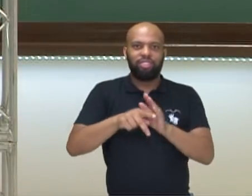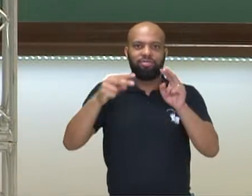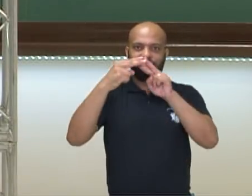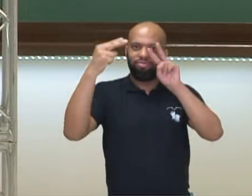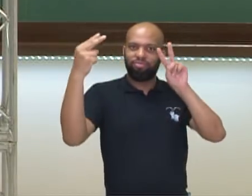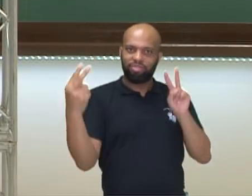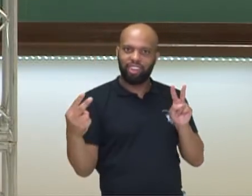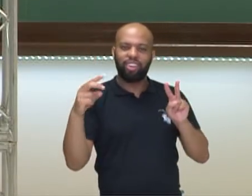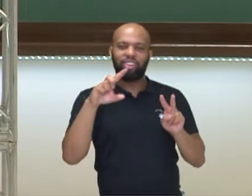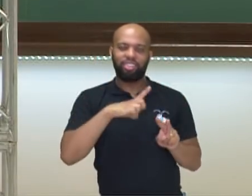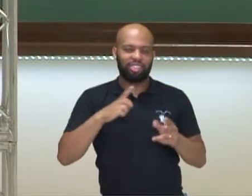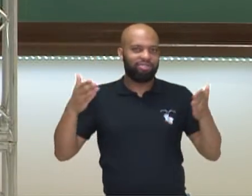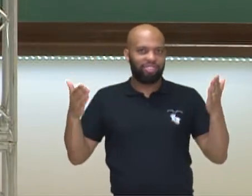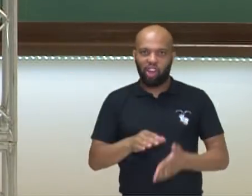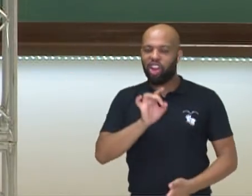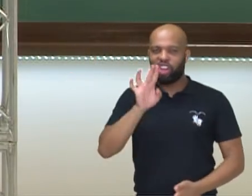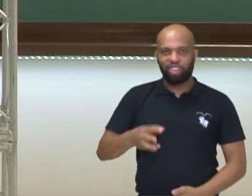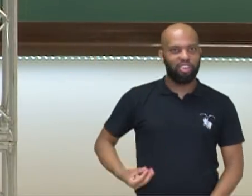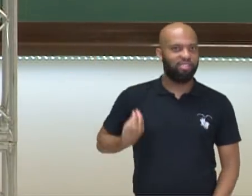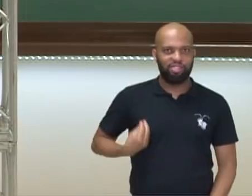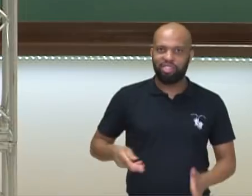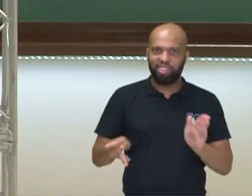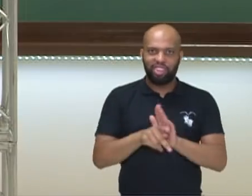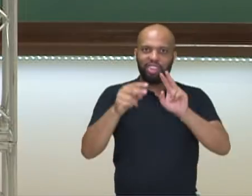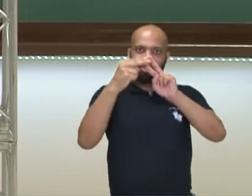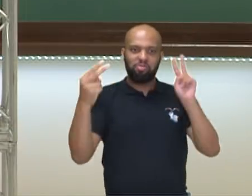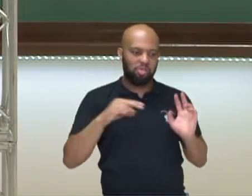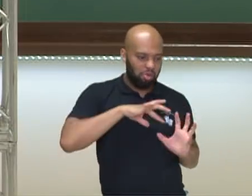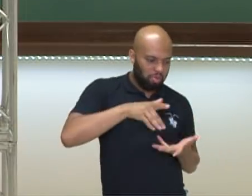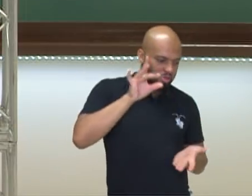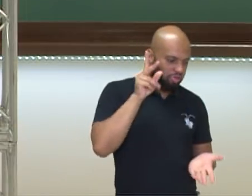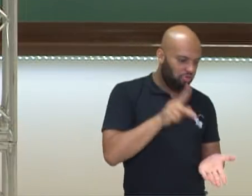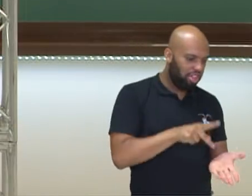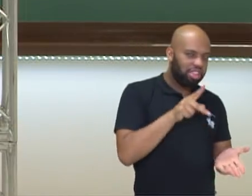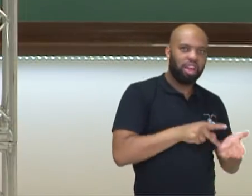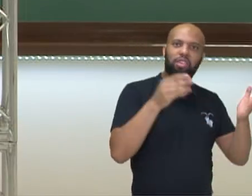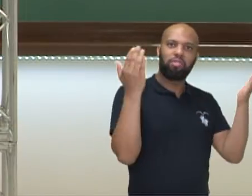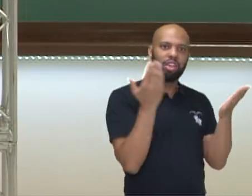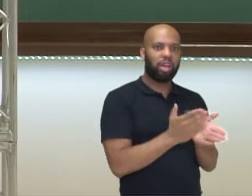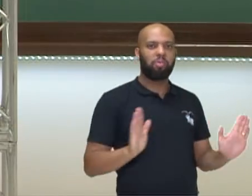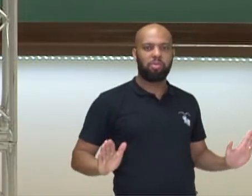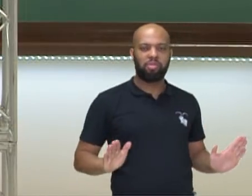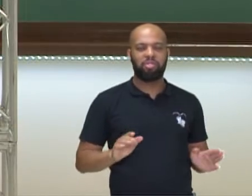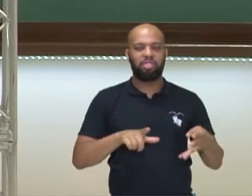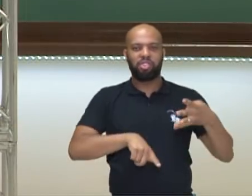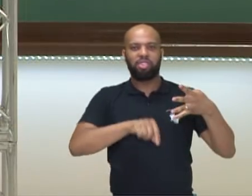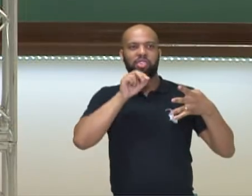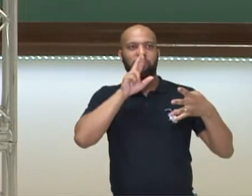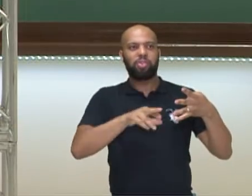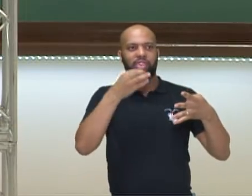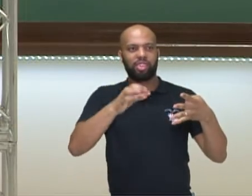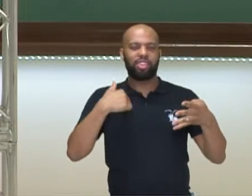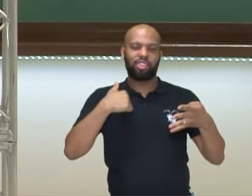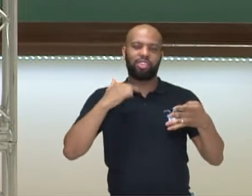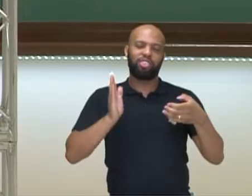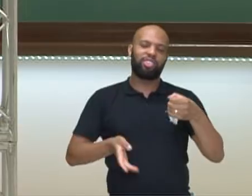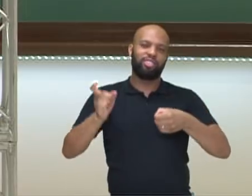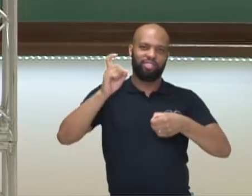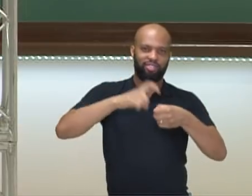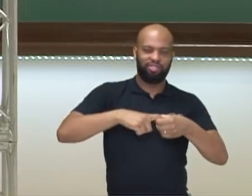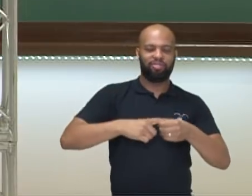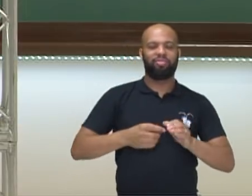ambiente, né? Para o ambiente, para o universo da realidade virtual. Dê mais uma lida no